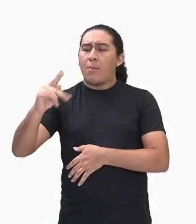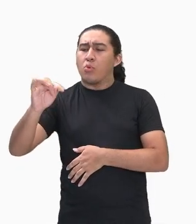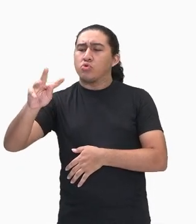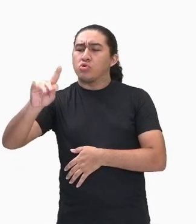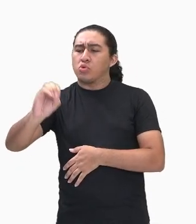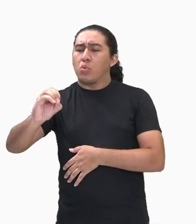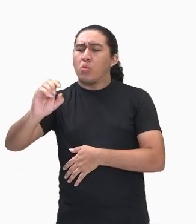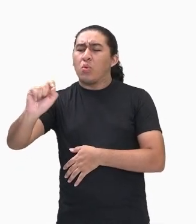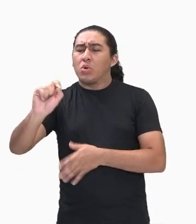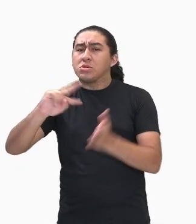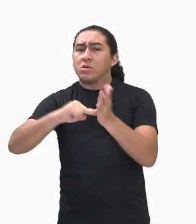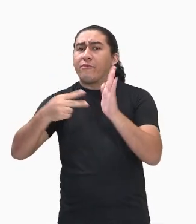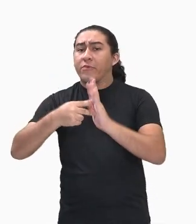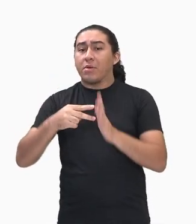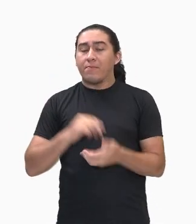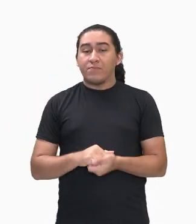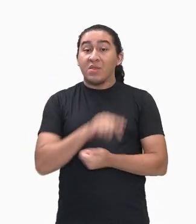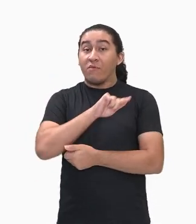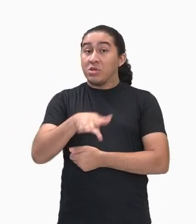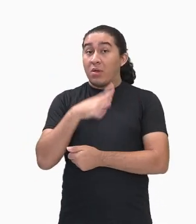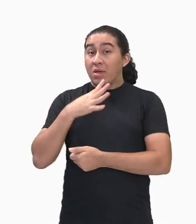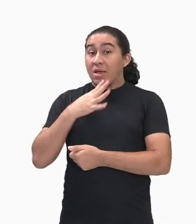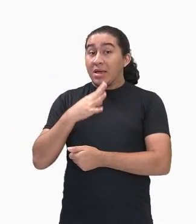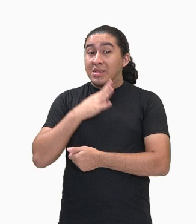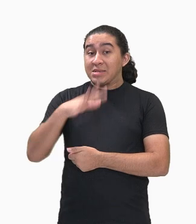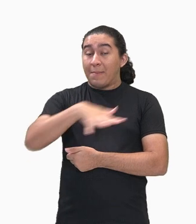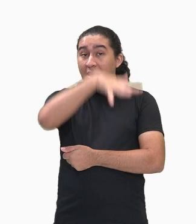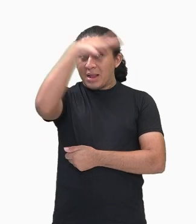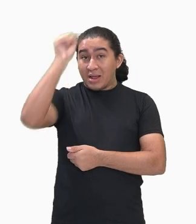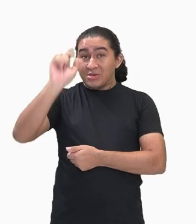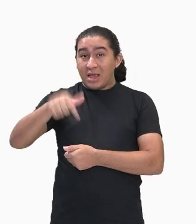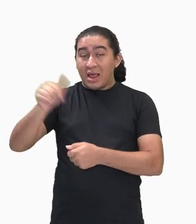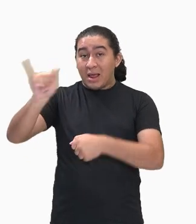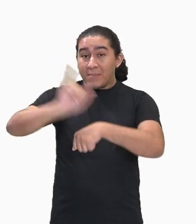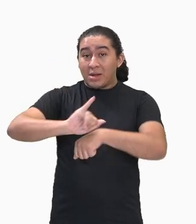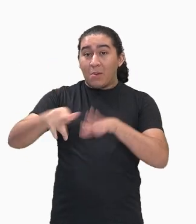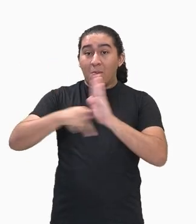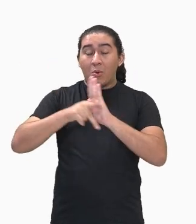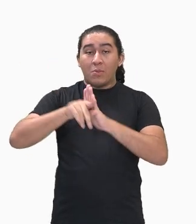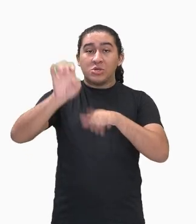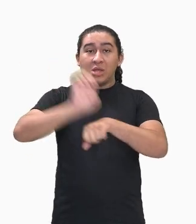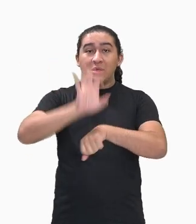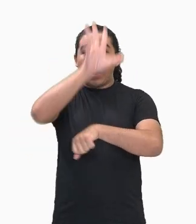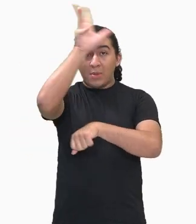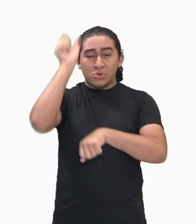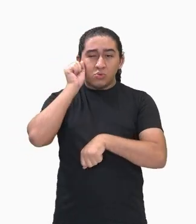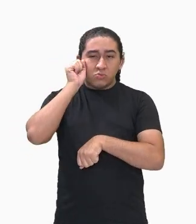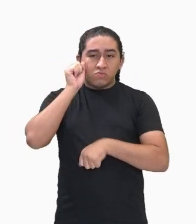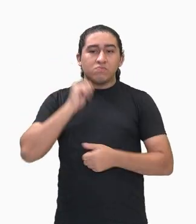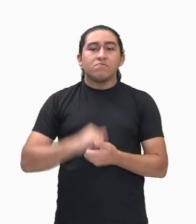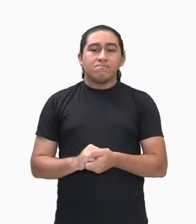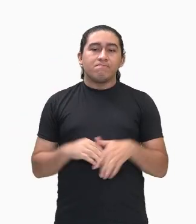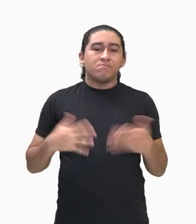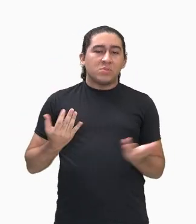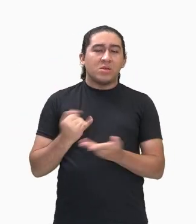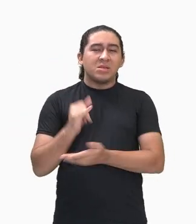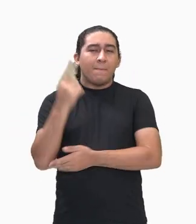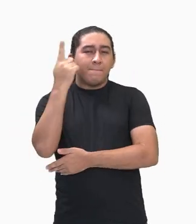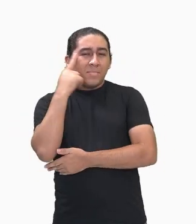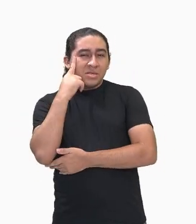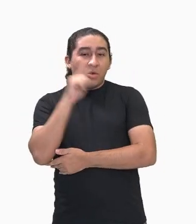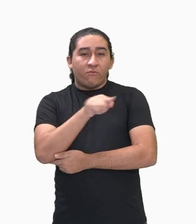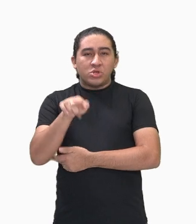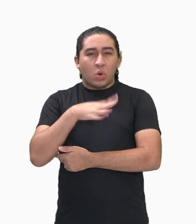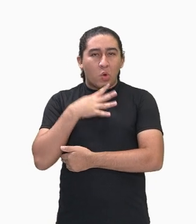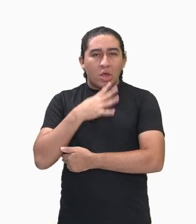aposto. Você conhece Manaus, a capital do Amazonas? Tá, quando eu digo você